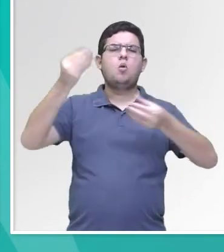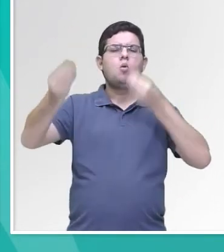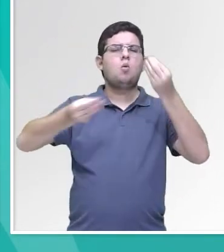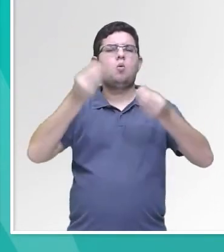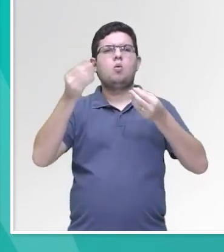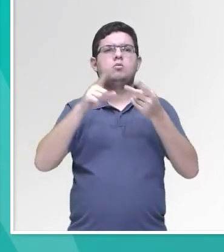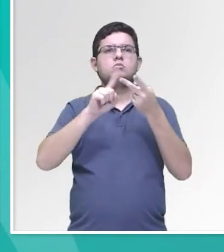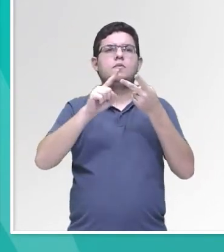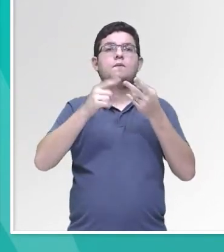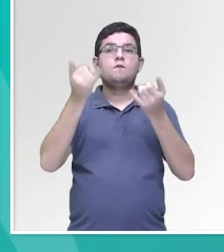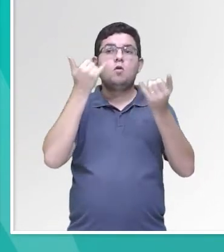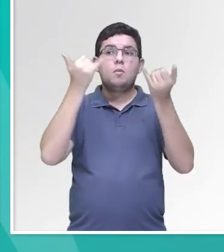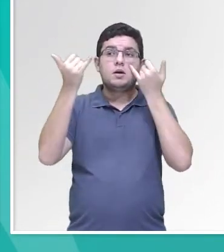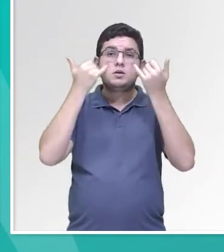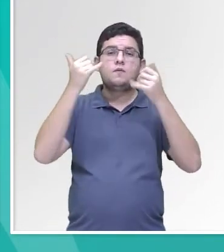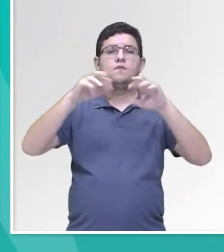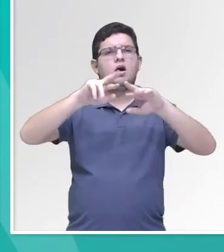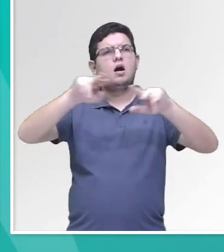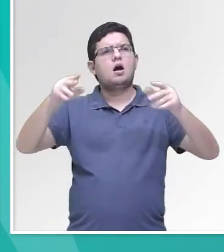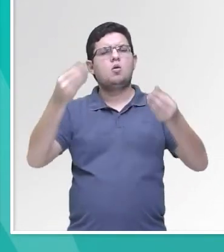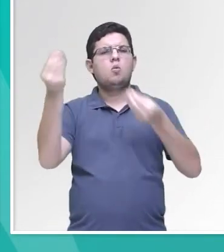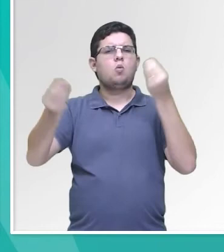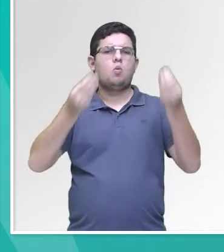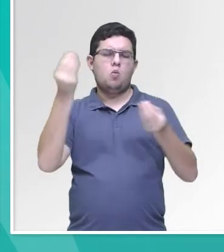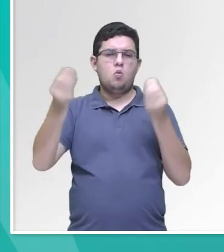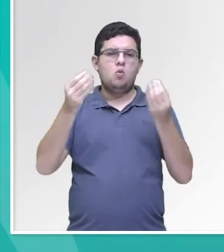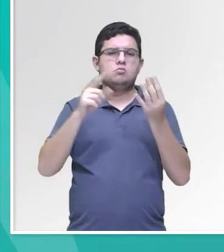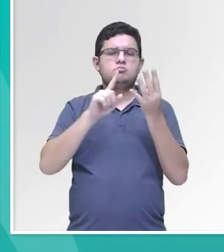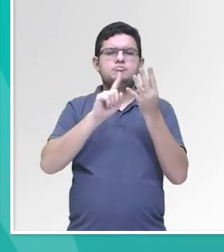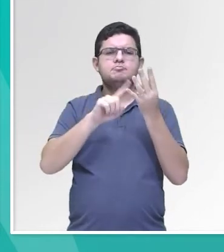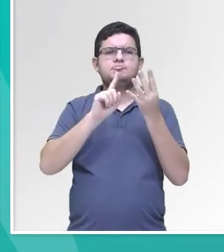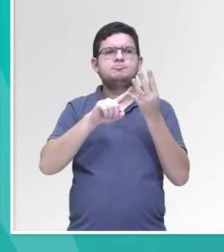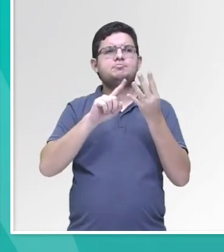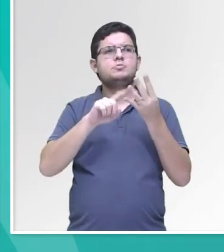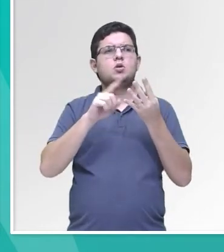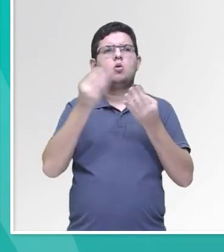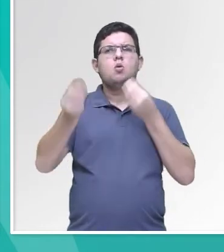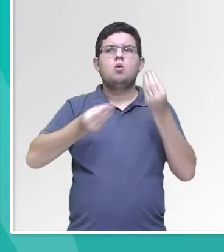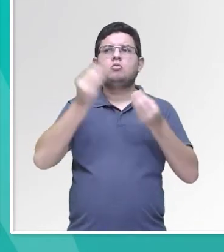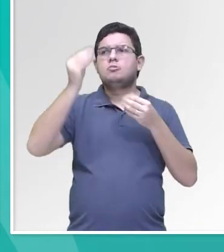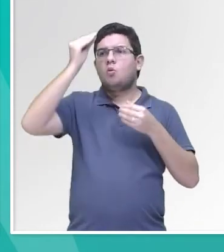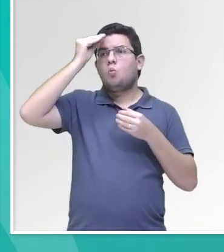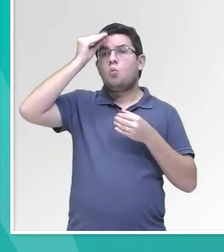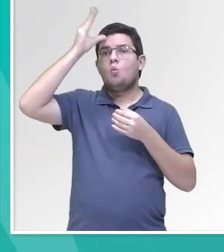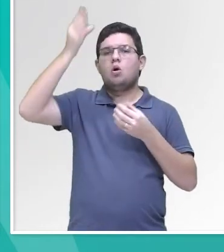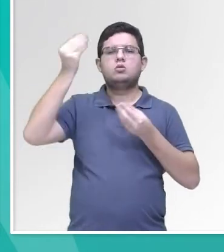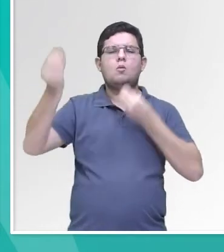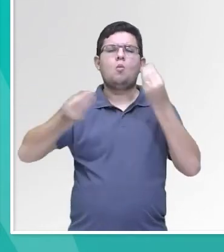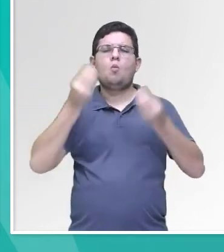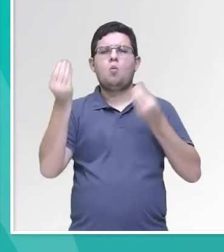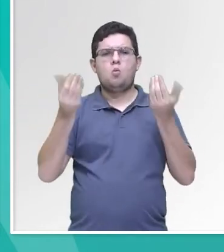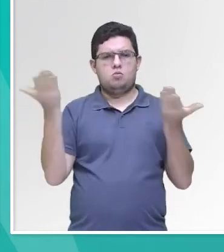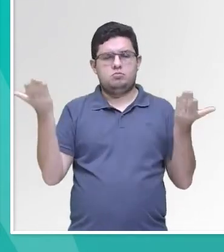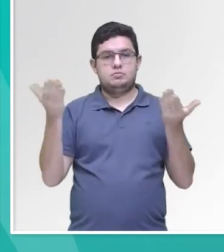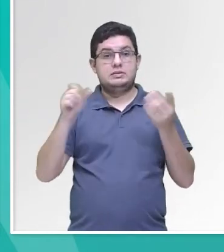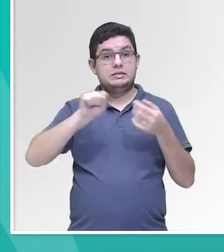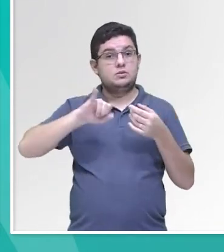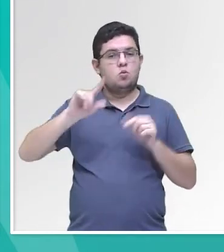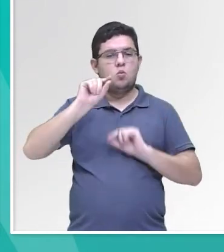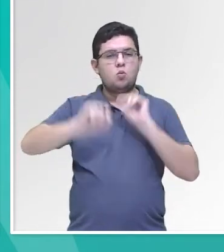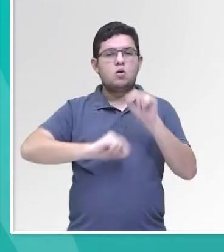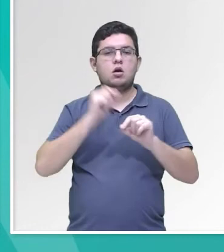dados e informações sobre temas variados? Como é que eu vou ter conhecimento sobre temas variados? Ora, a